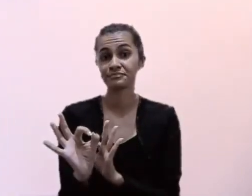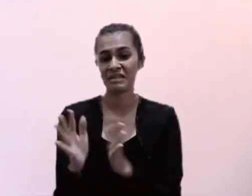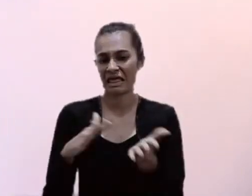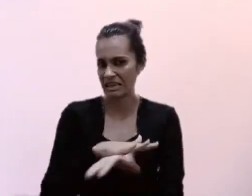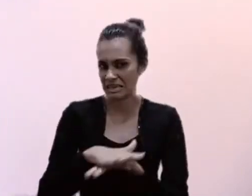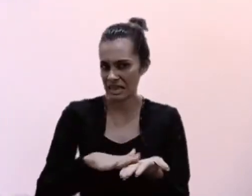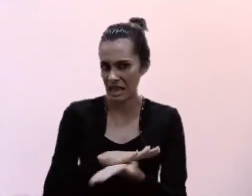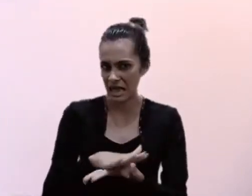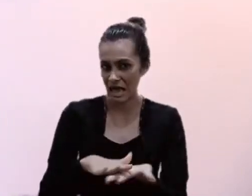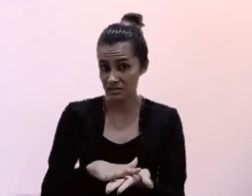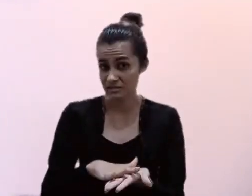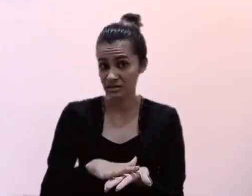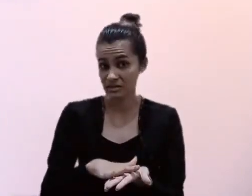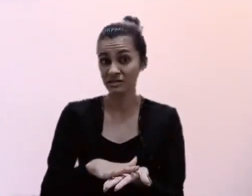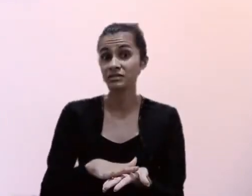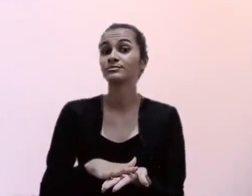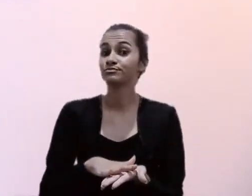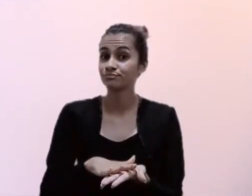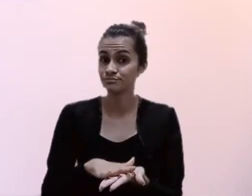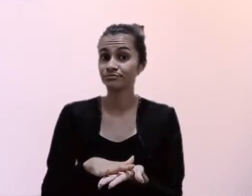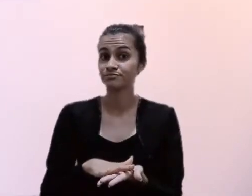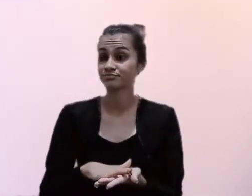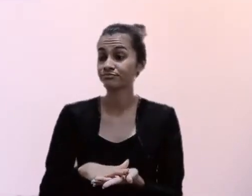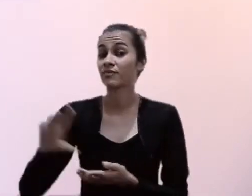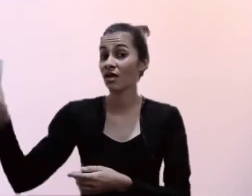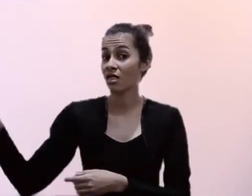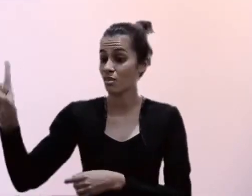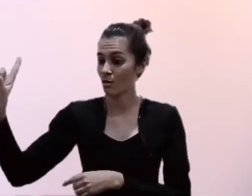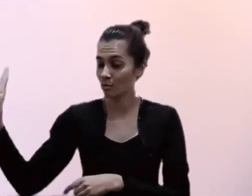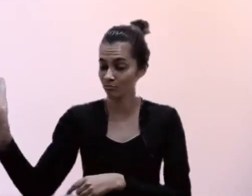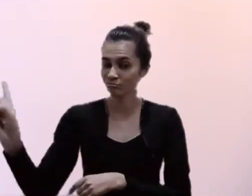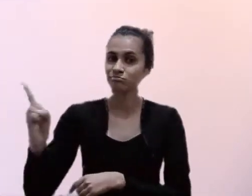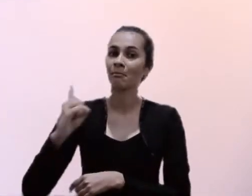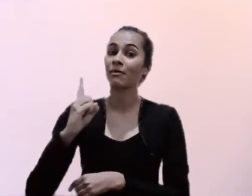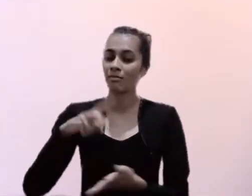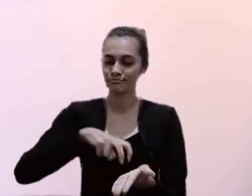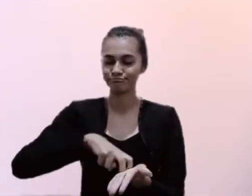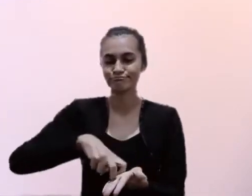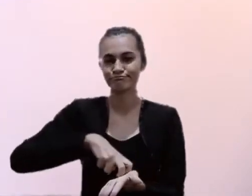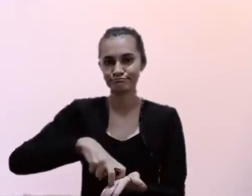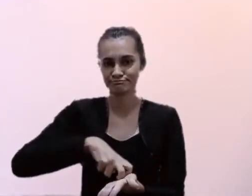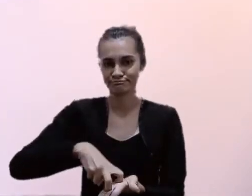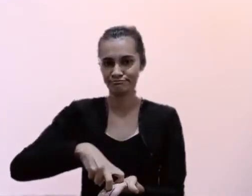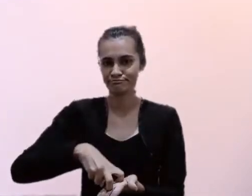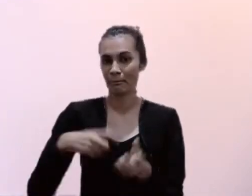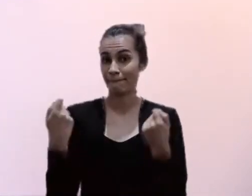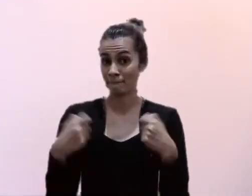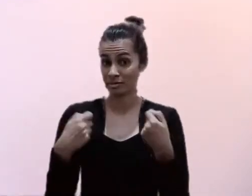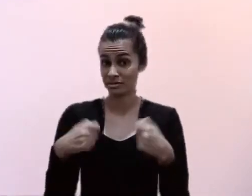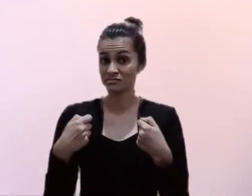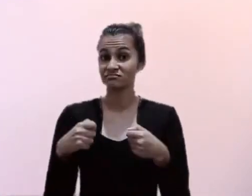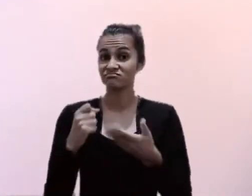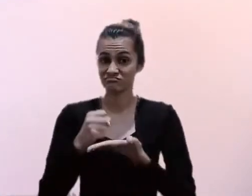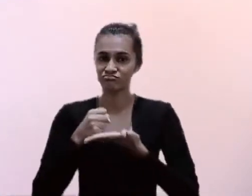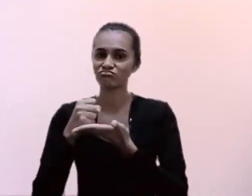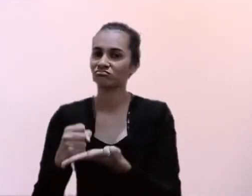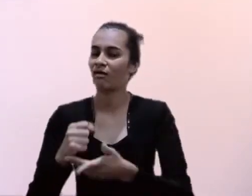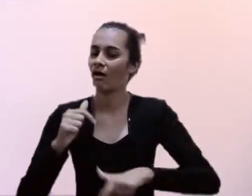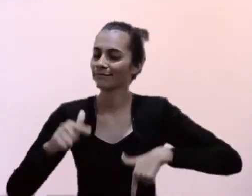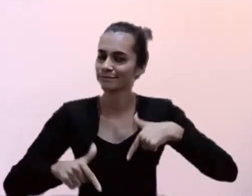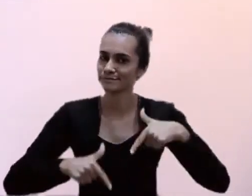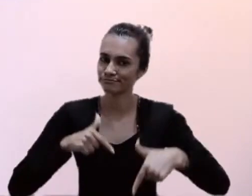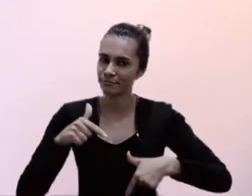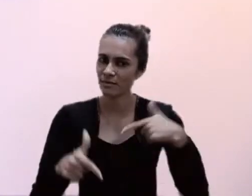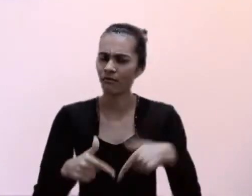ninguém fica impune por estar ocioso na vinha do Senhor. Percebe, irmãos, que coisa